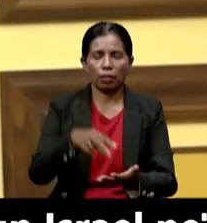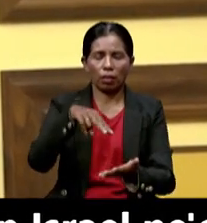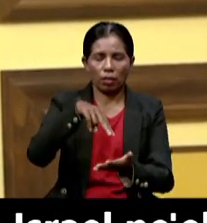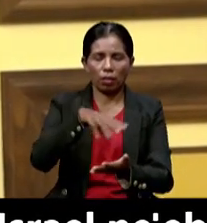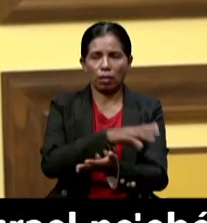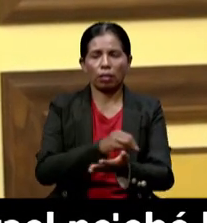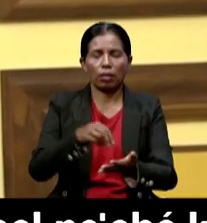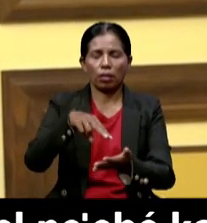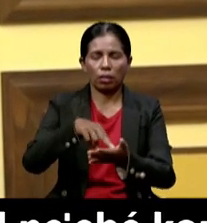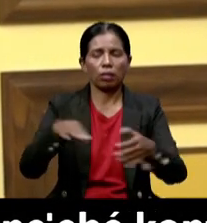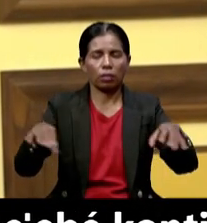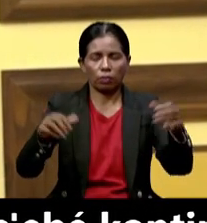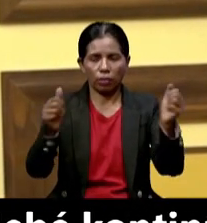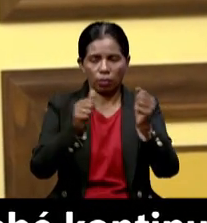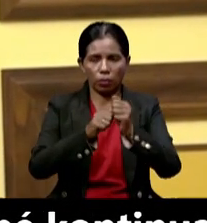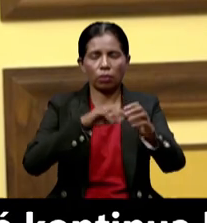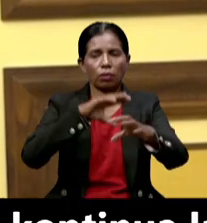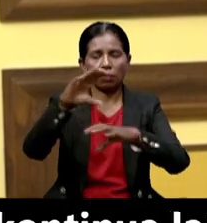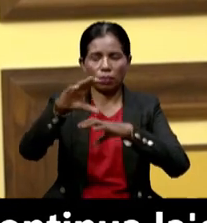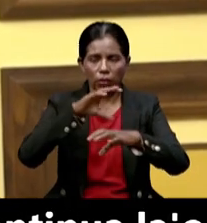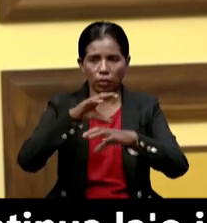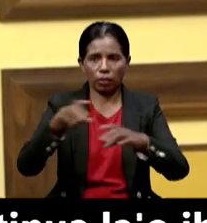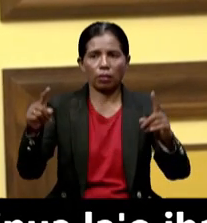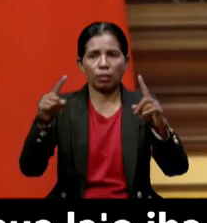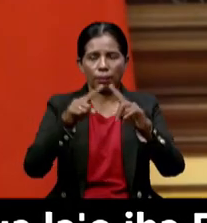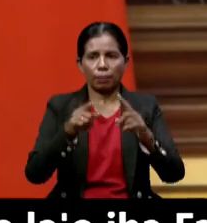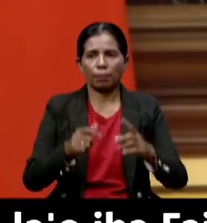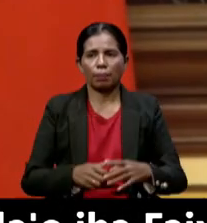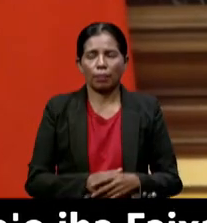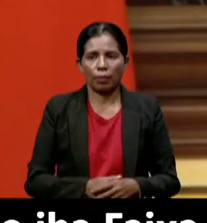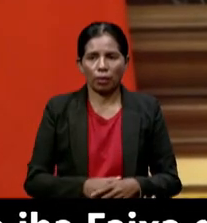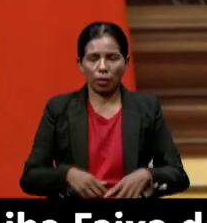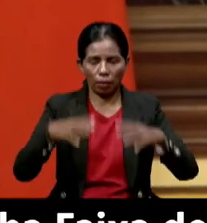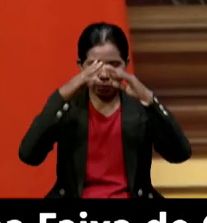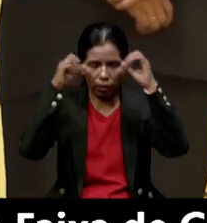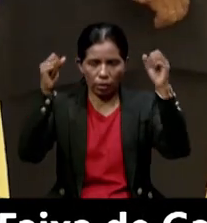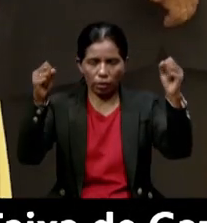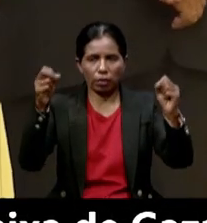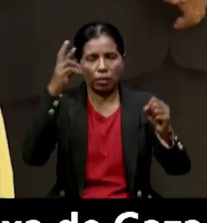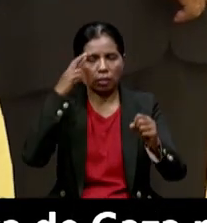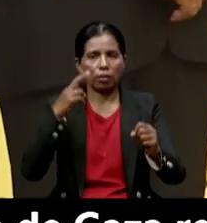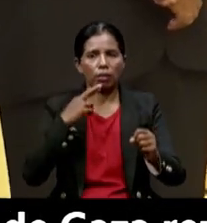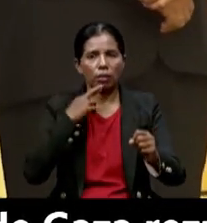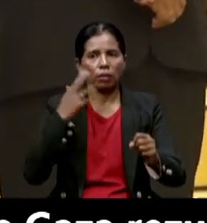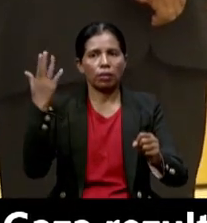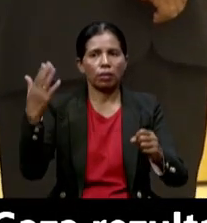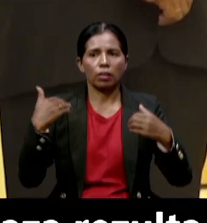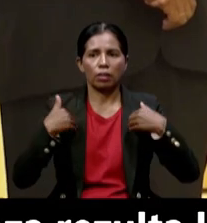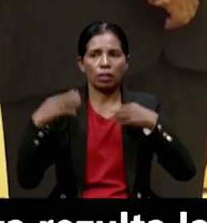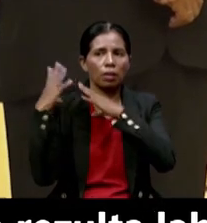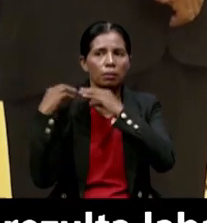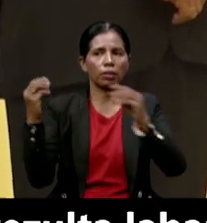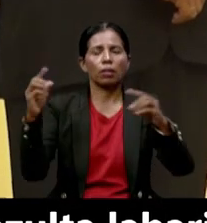estabelecermos relações comerciais bastante fortes. Também é presidente da República, Zeramos Horta, e a esperança com